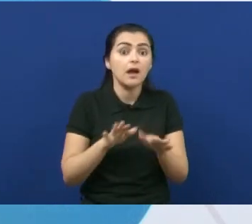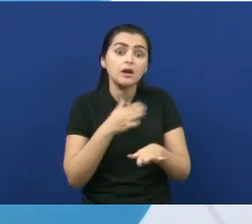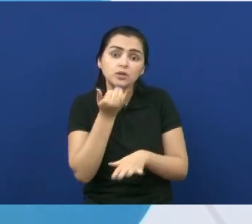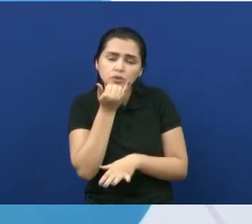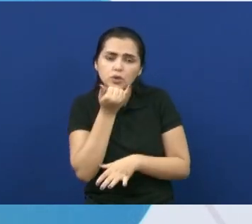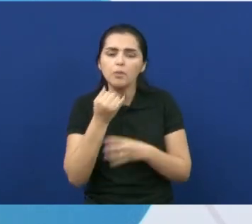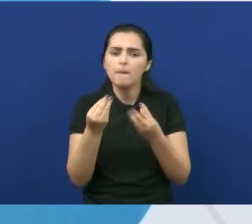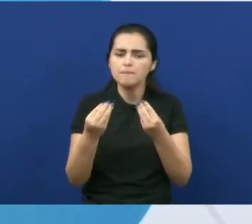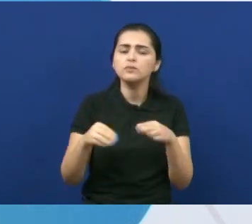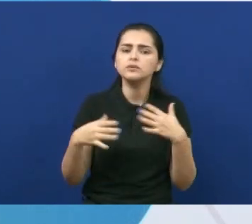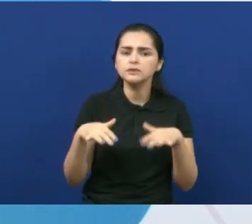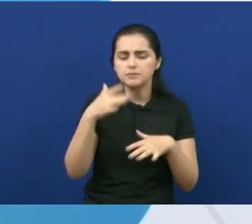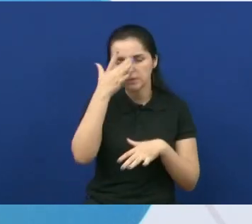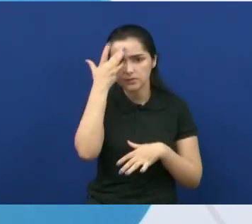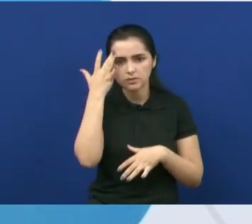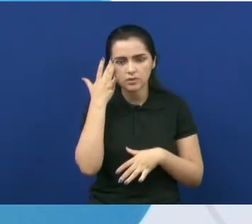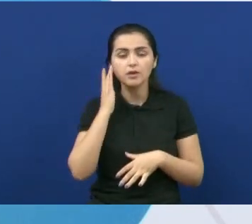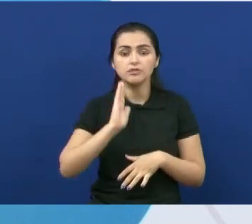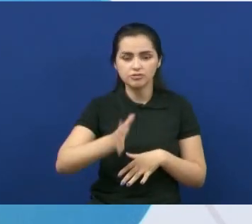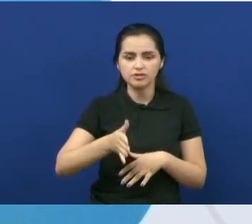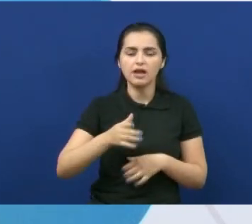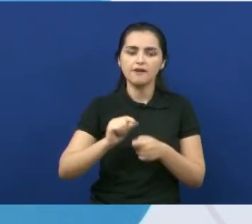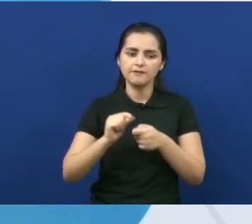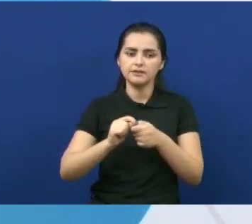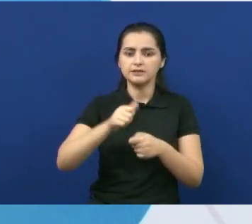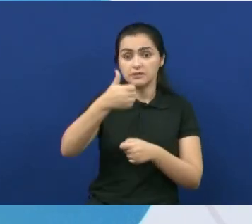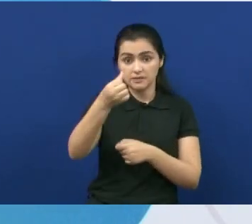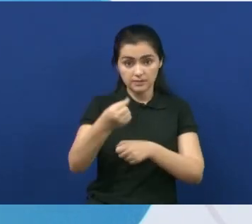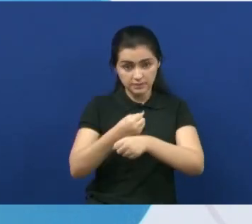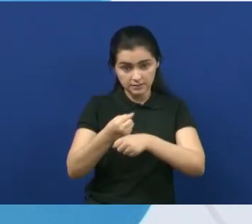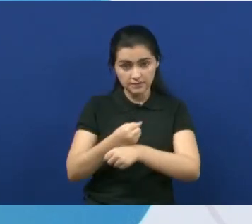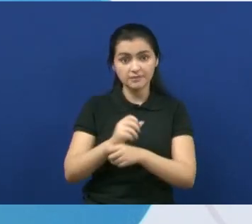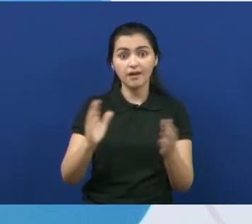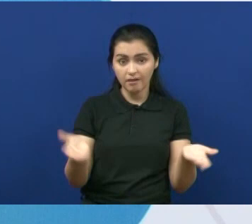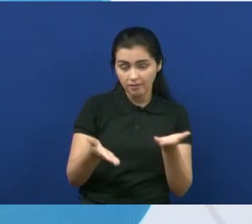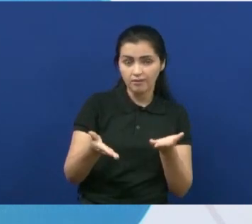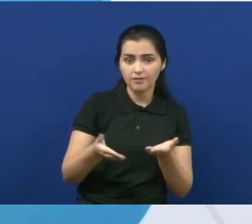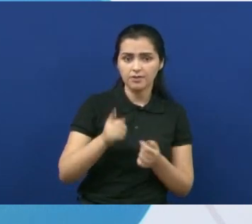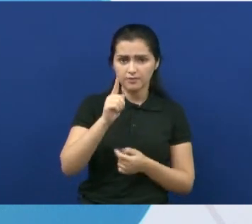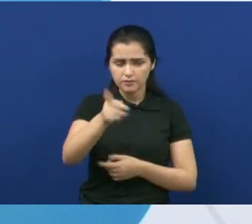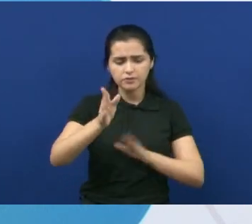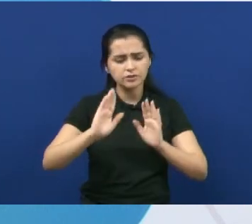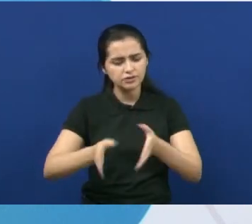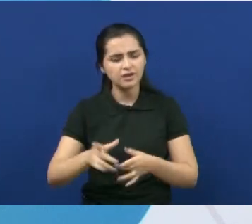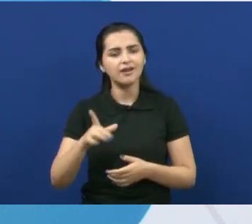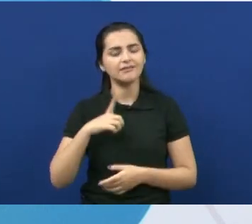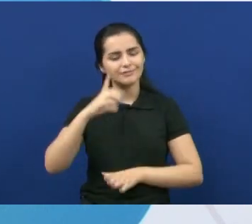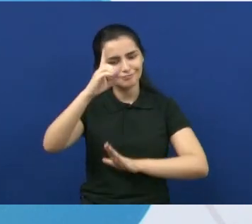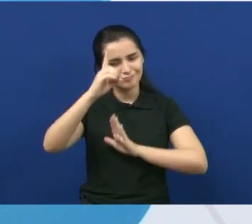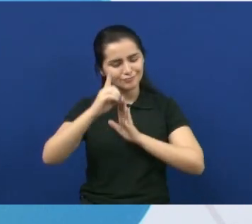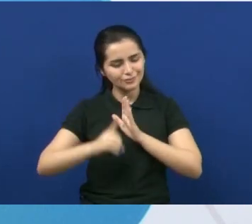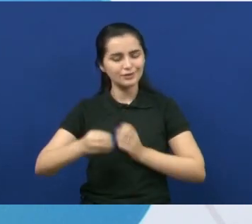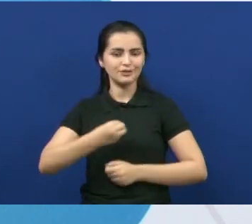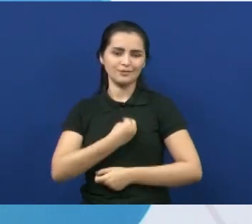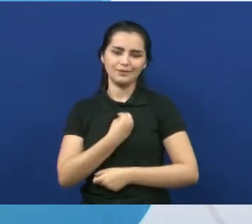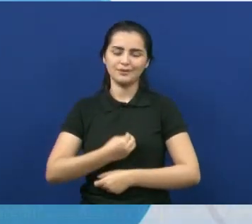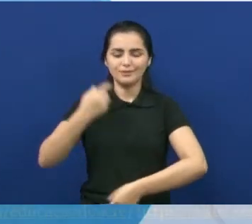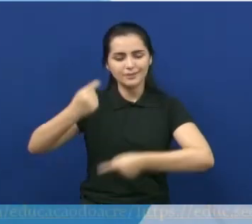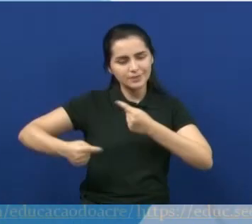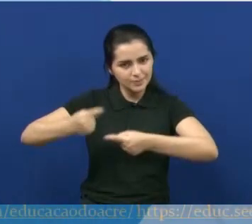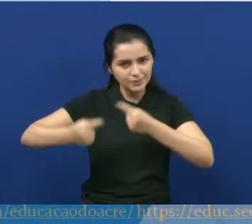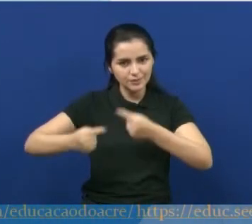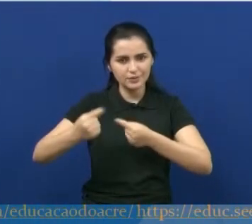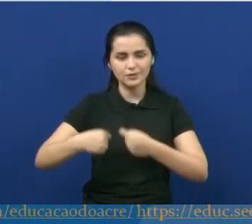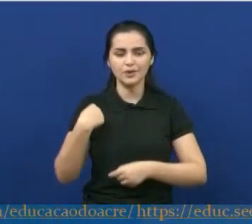já vão fazer 16 anos esse ano. Então, esse ano vocês já vão poder ter essa participação política,